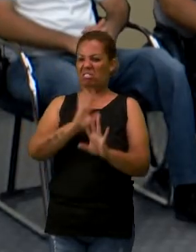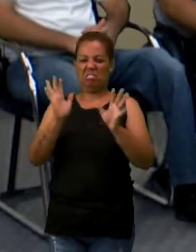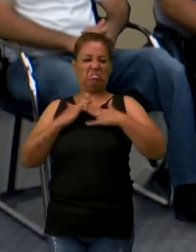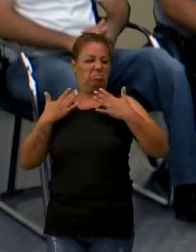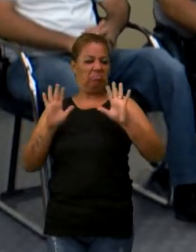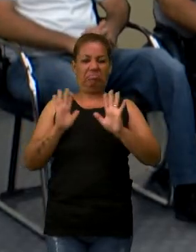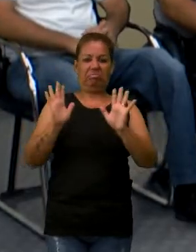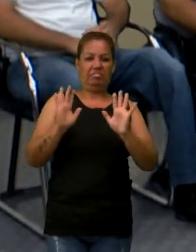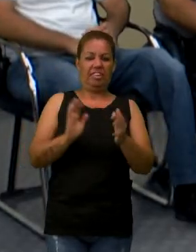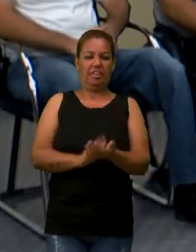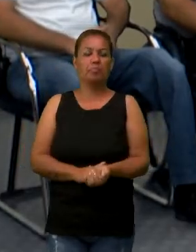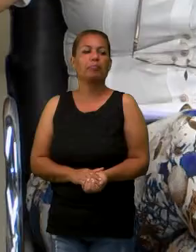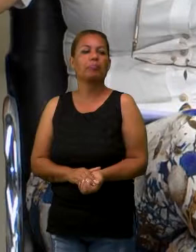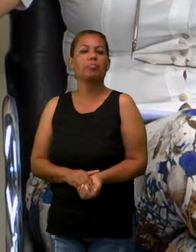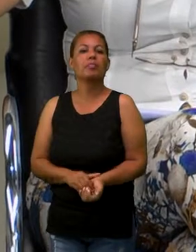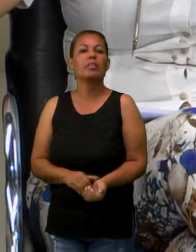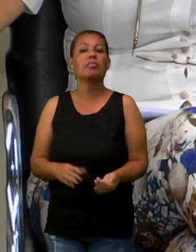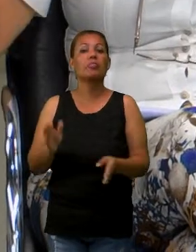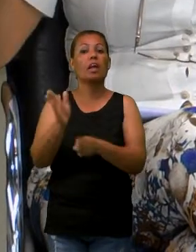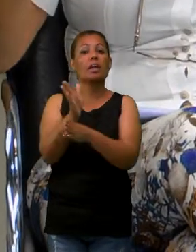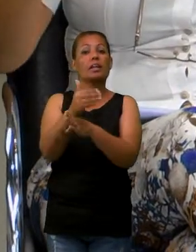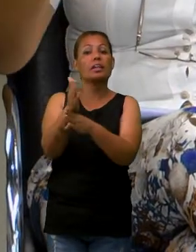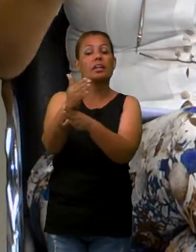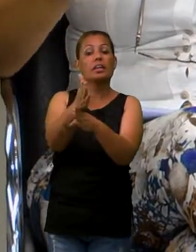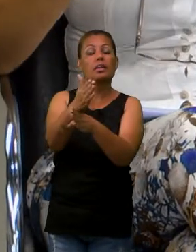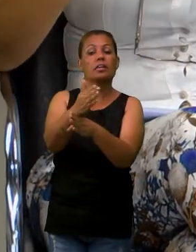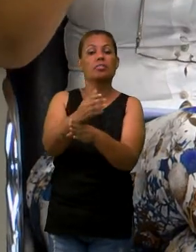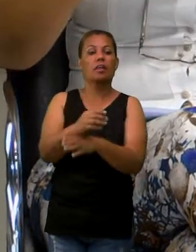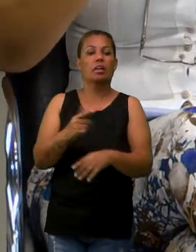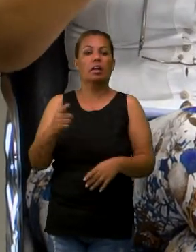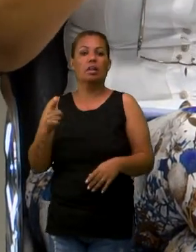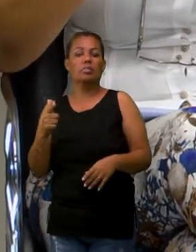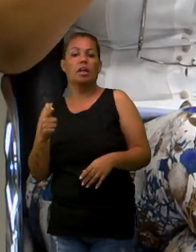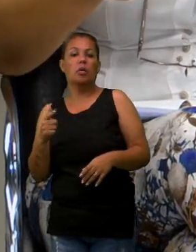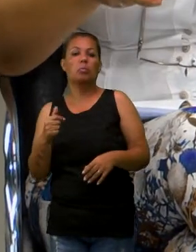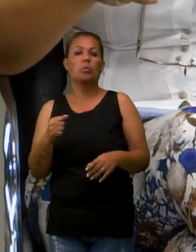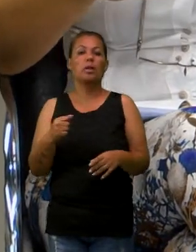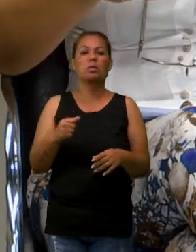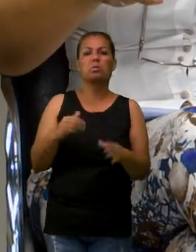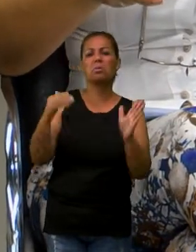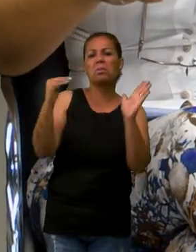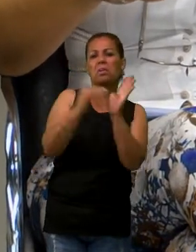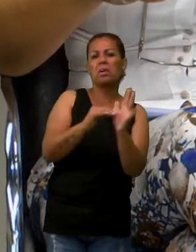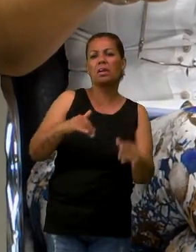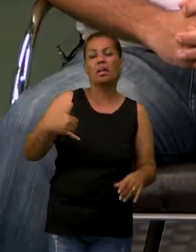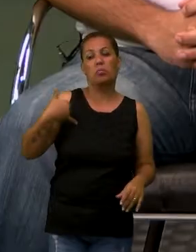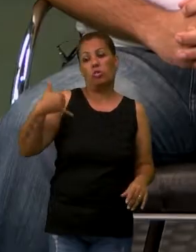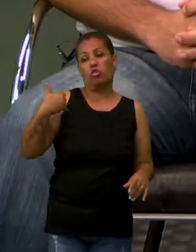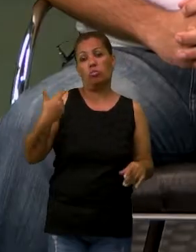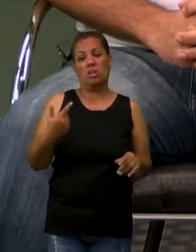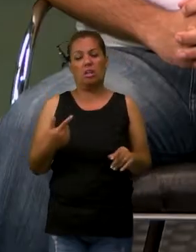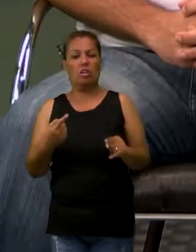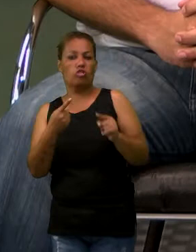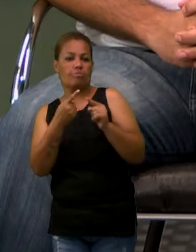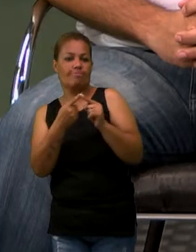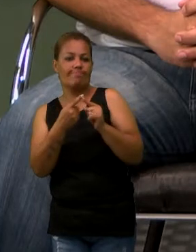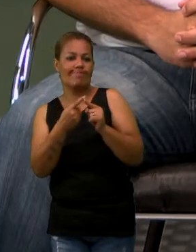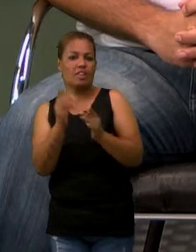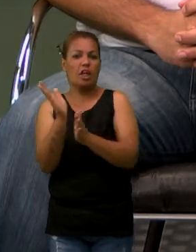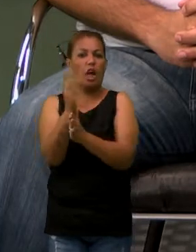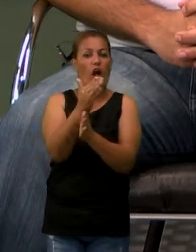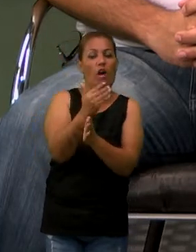mas então vamos falar nessa favela você falou que aí não tem muito o limite da idade que não porque a vela adaptada